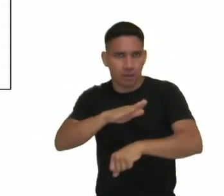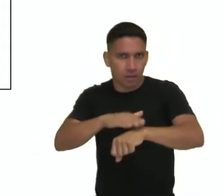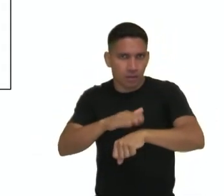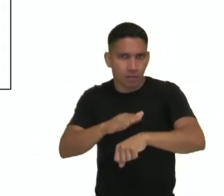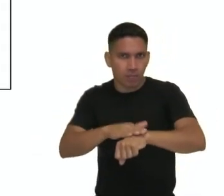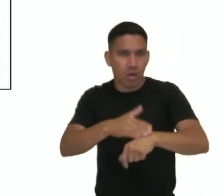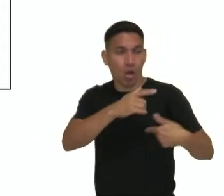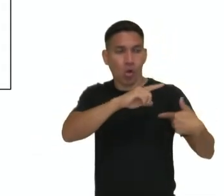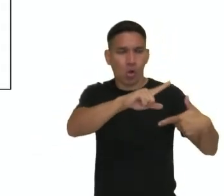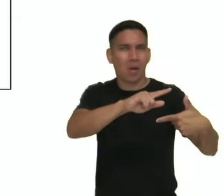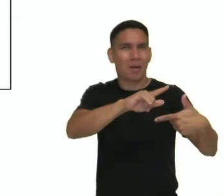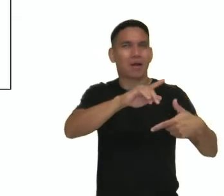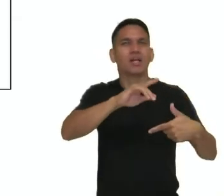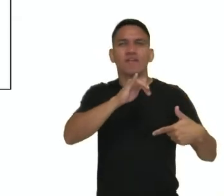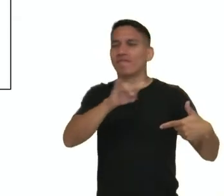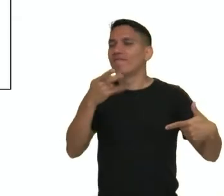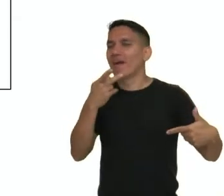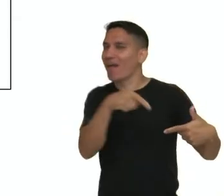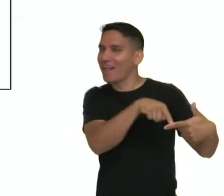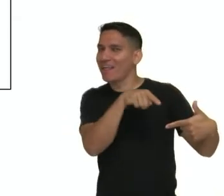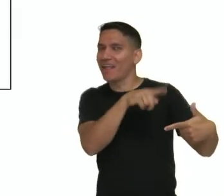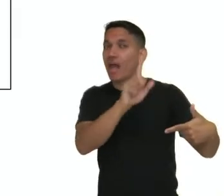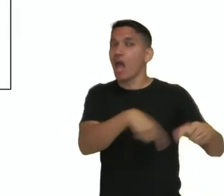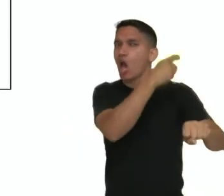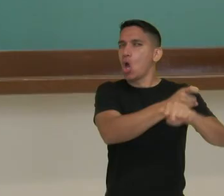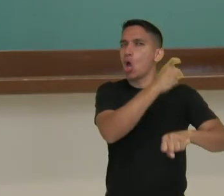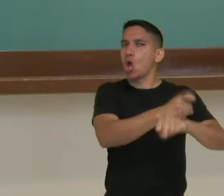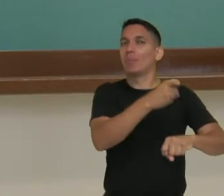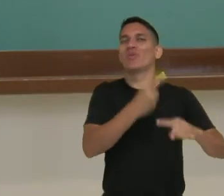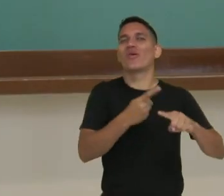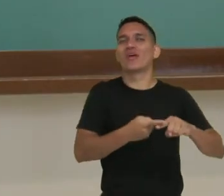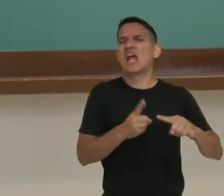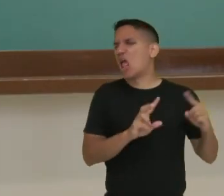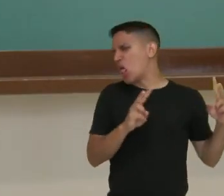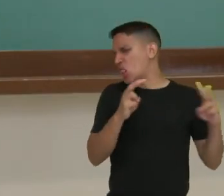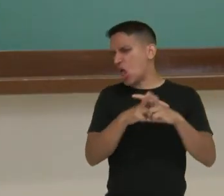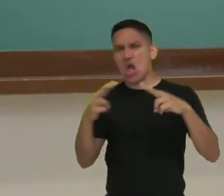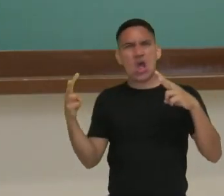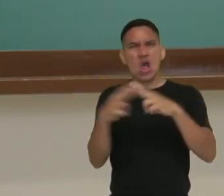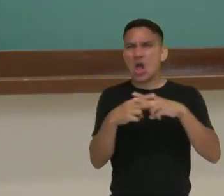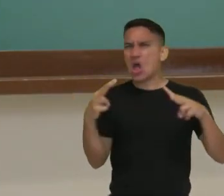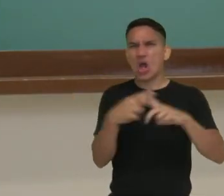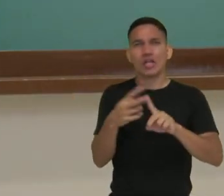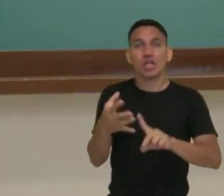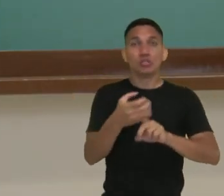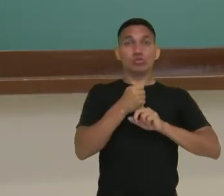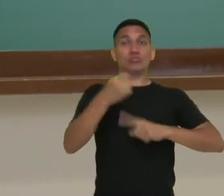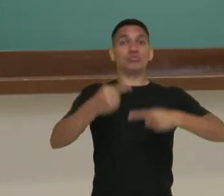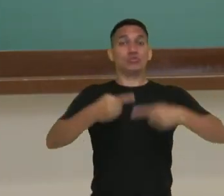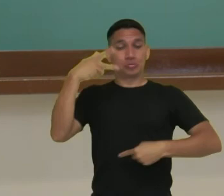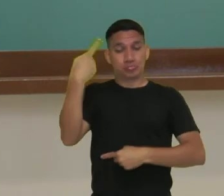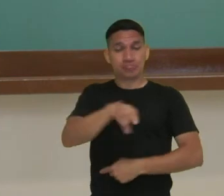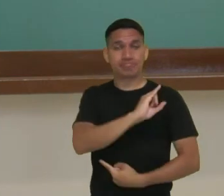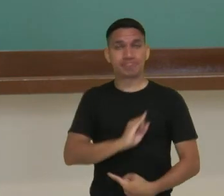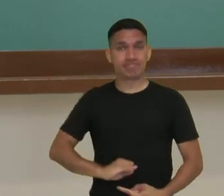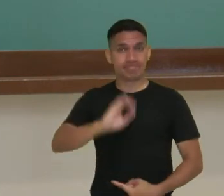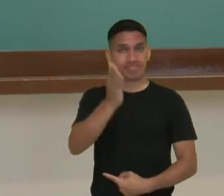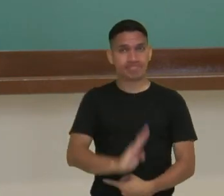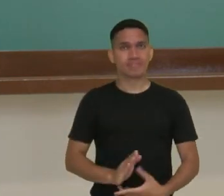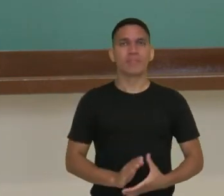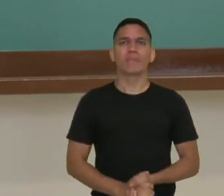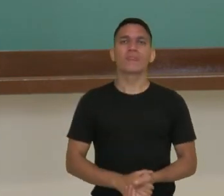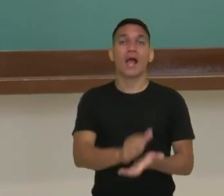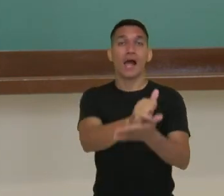de cascudos, lutando, né, pelo domínio político dentro do Brasil Império. Temos a